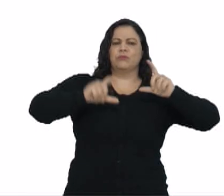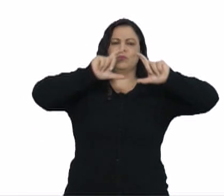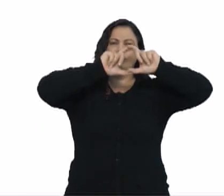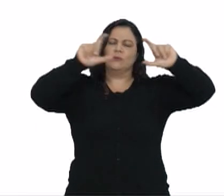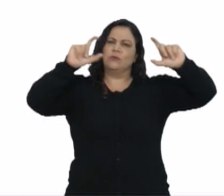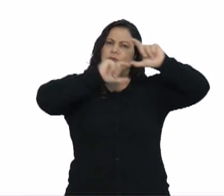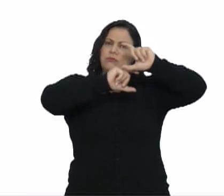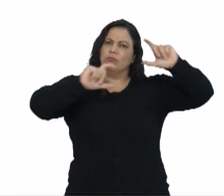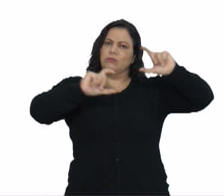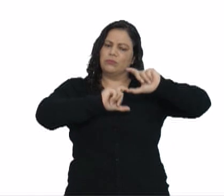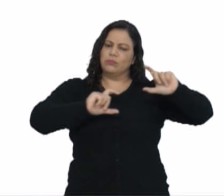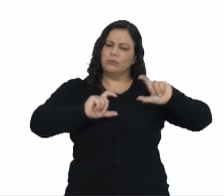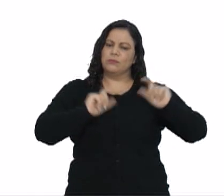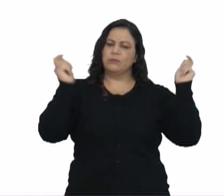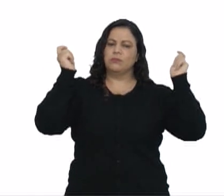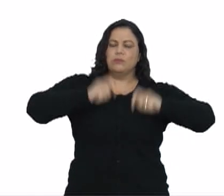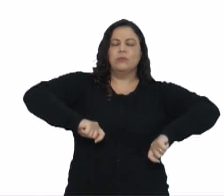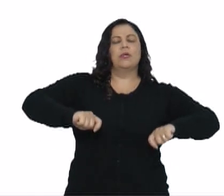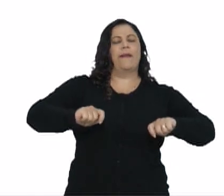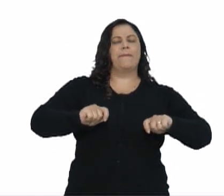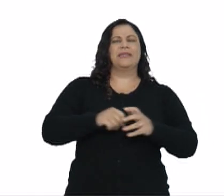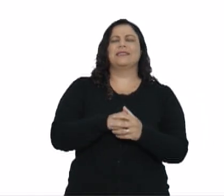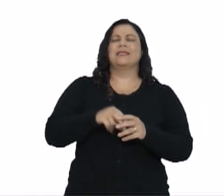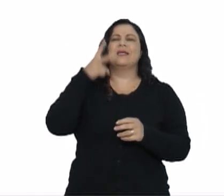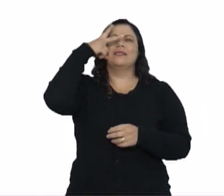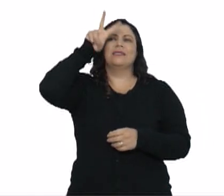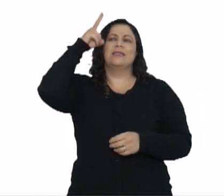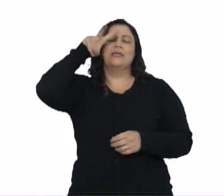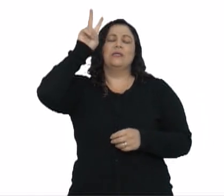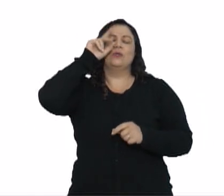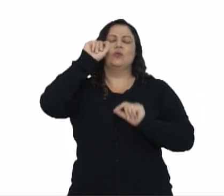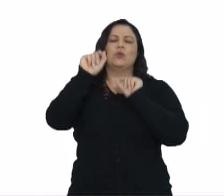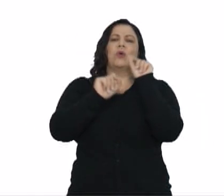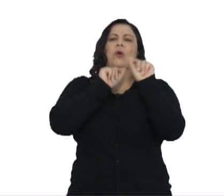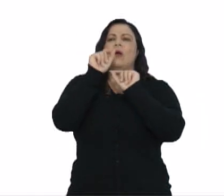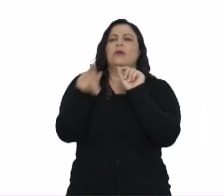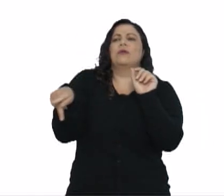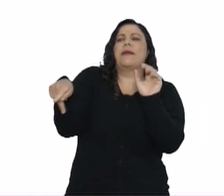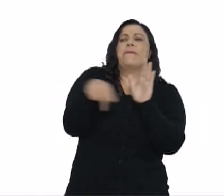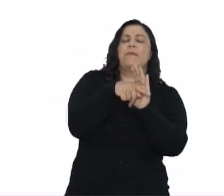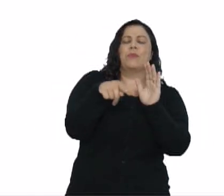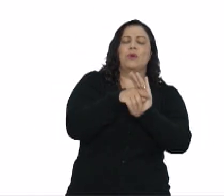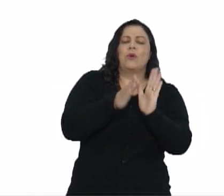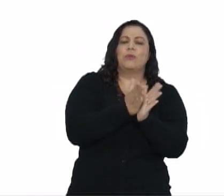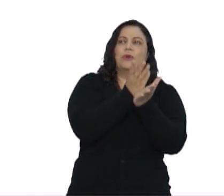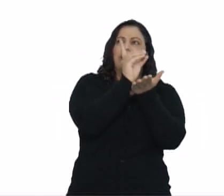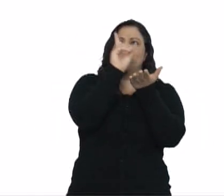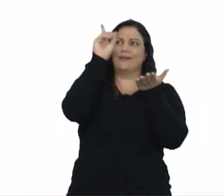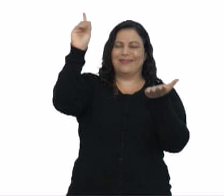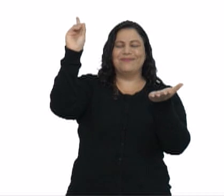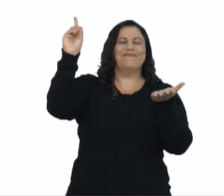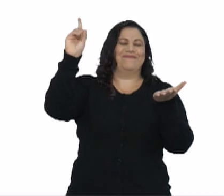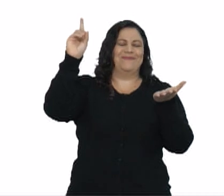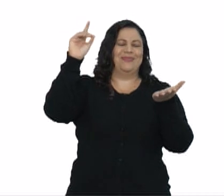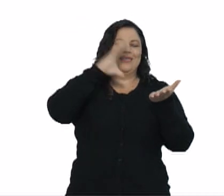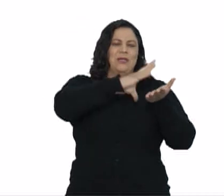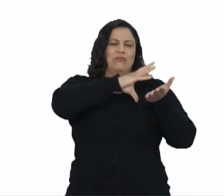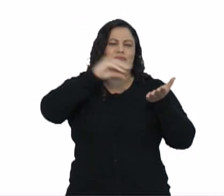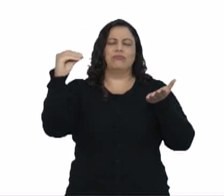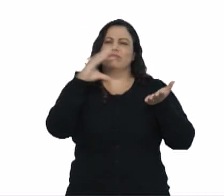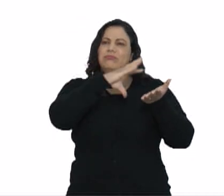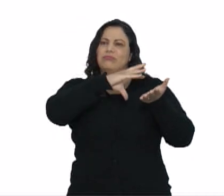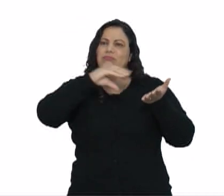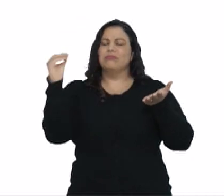coros, baseava-se em histórias tiradas da Bíblia. Com o tempo passou a ser uma apresentação musical realizada em igrejas e salas